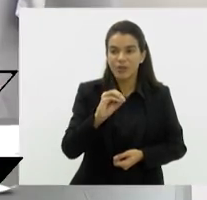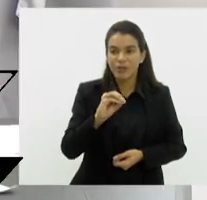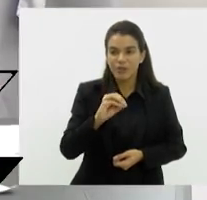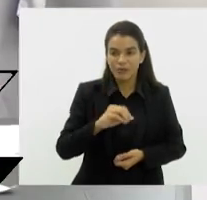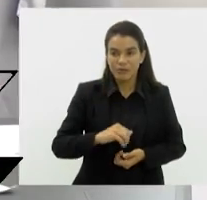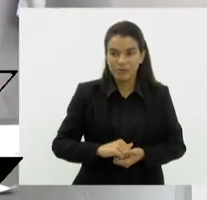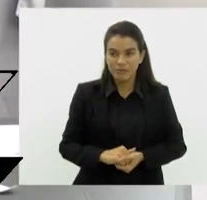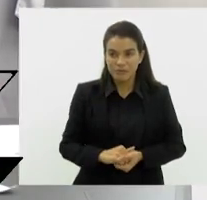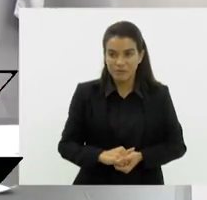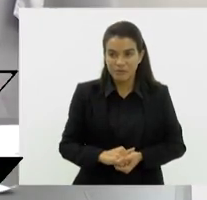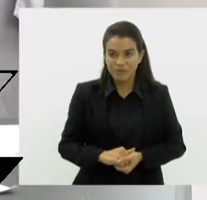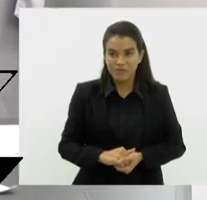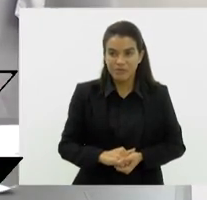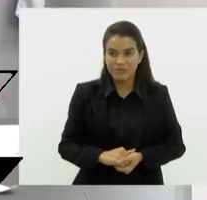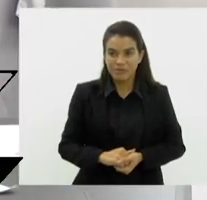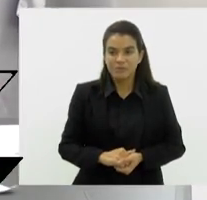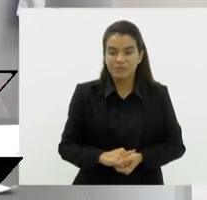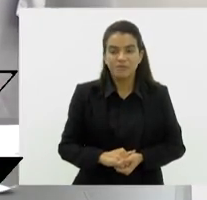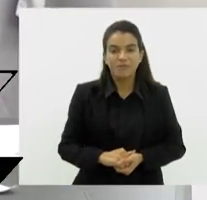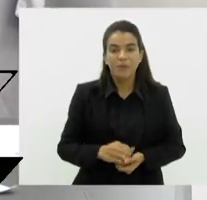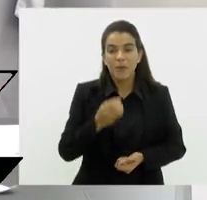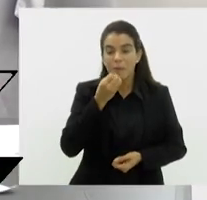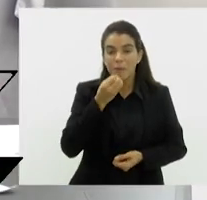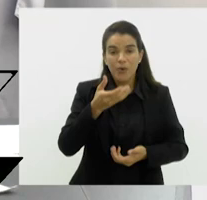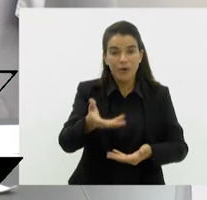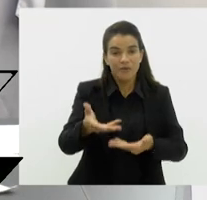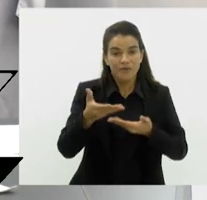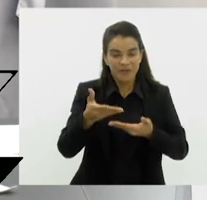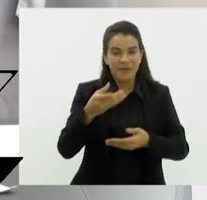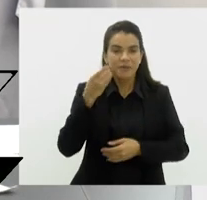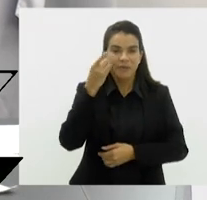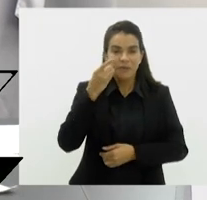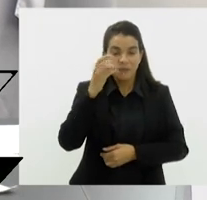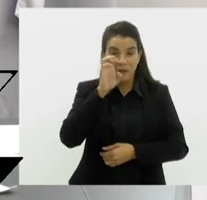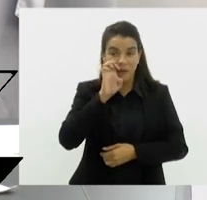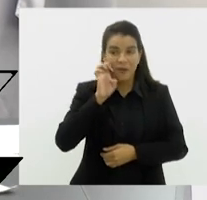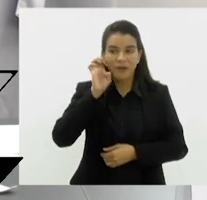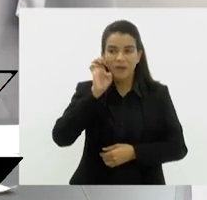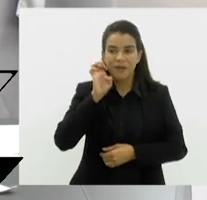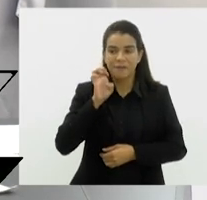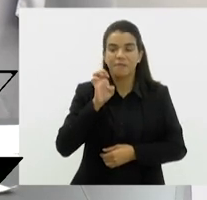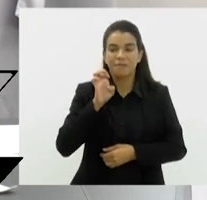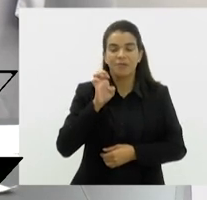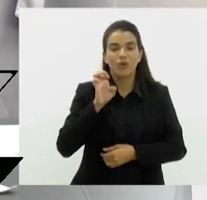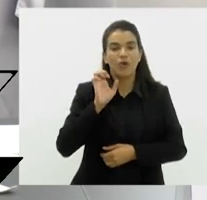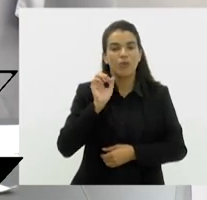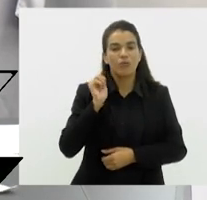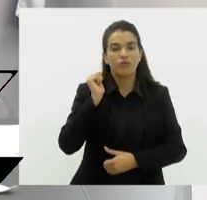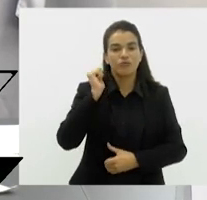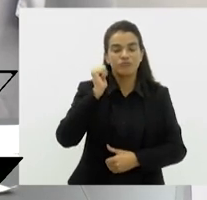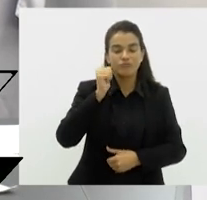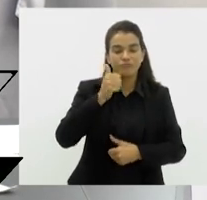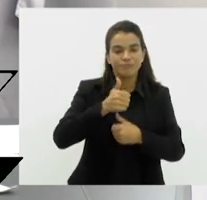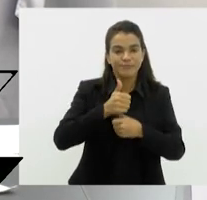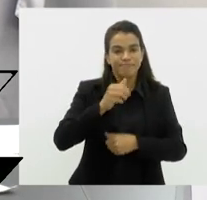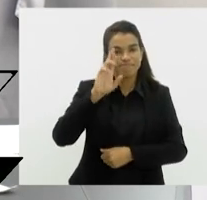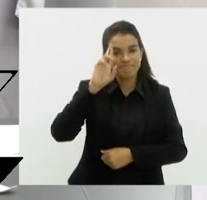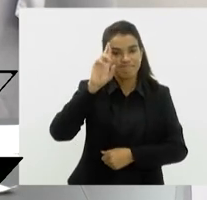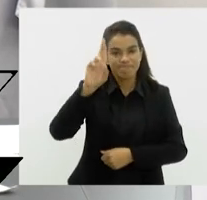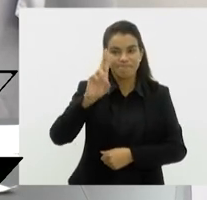tá bom, vou estender um pouquinho. Eu queria dar as boas-vindas à deputada Érica Takimoto, como titular da nossa CCJ.